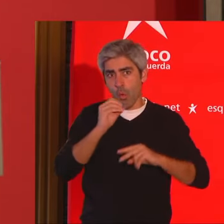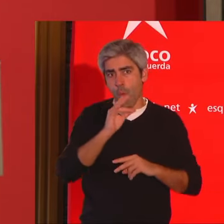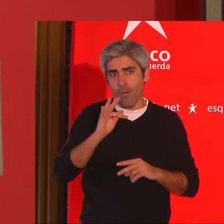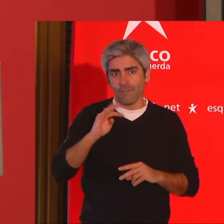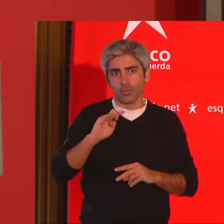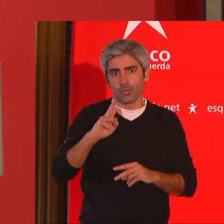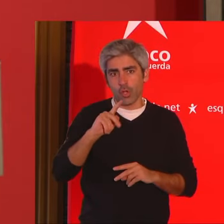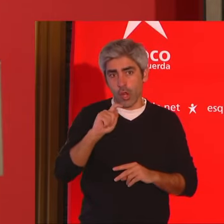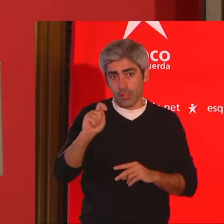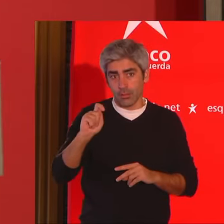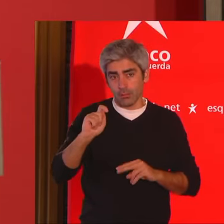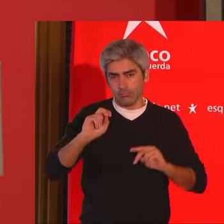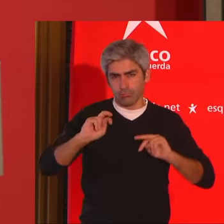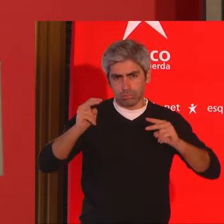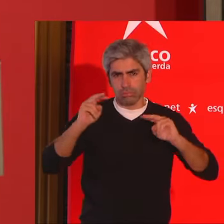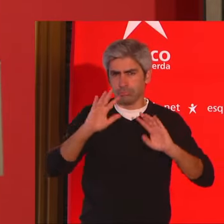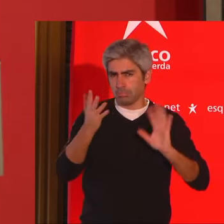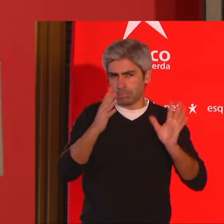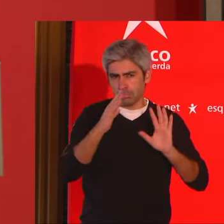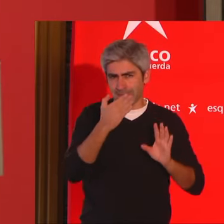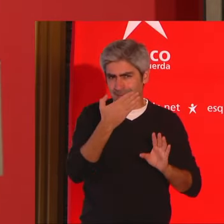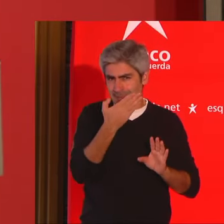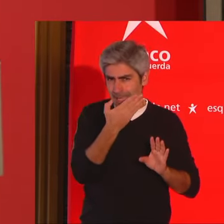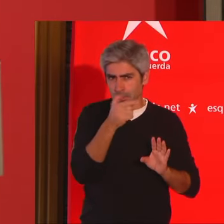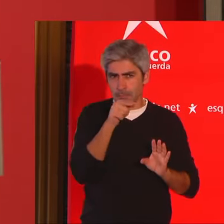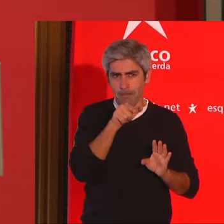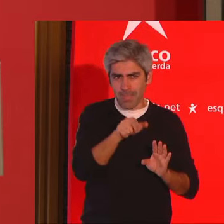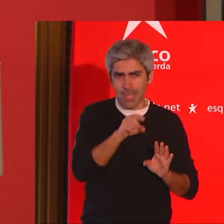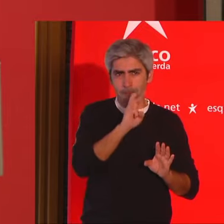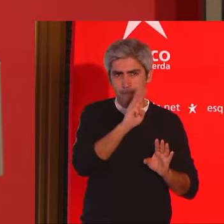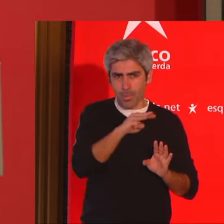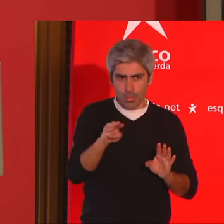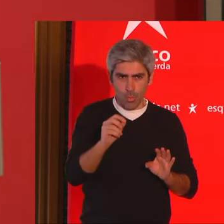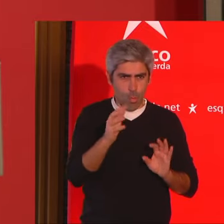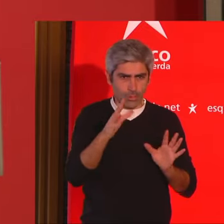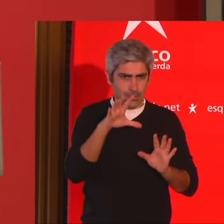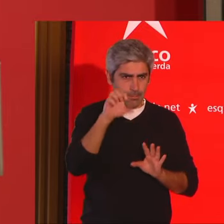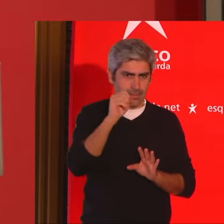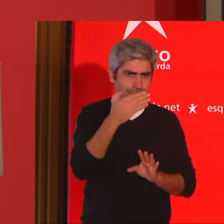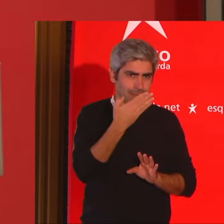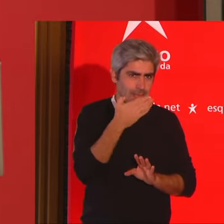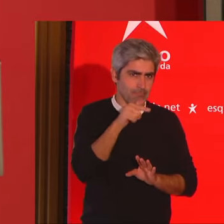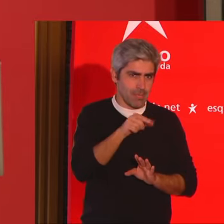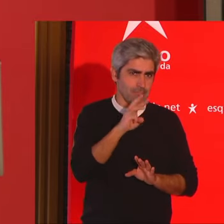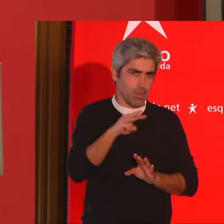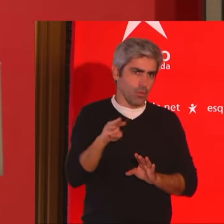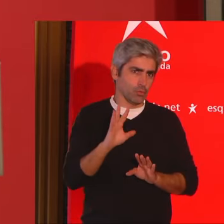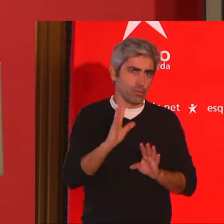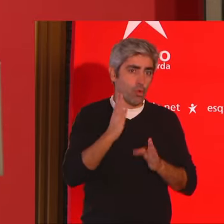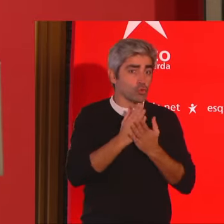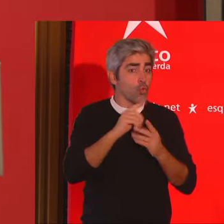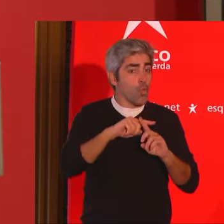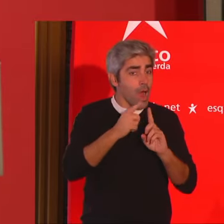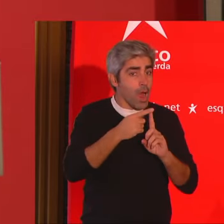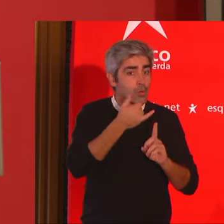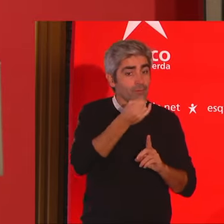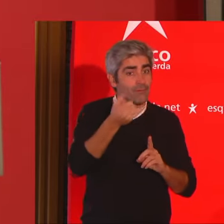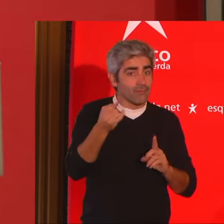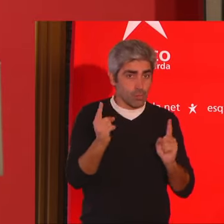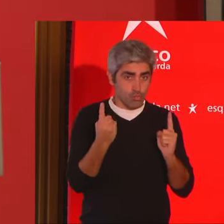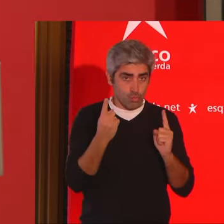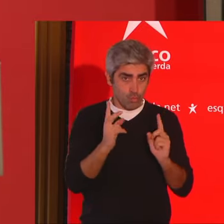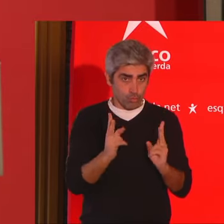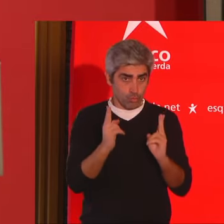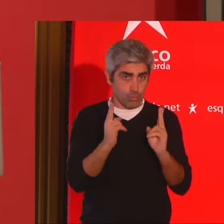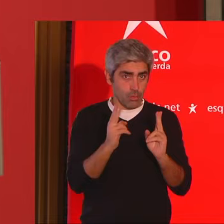offshore cerca de 7 mil milhões, quase 7 mil milhões. Só no ano de 2020, um ano, portanto, é